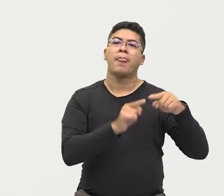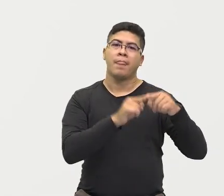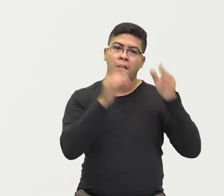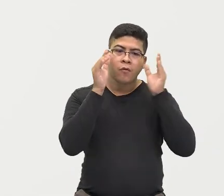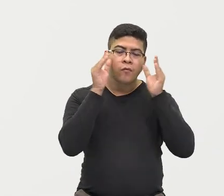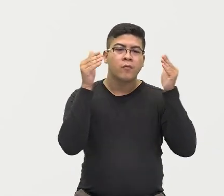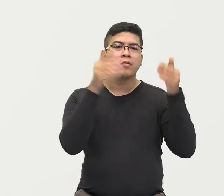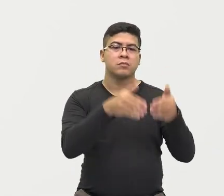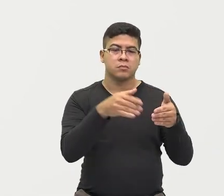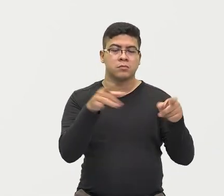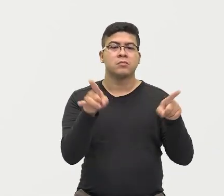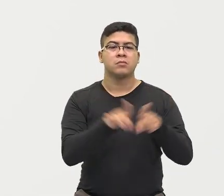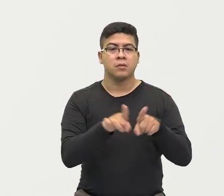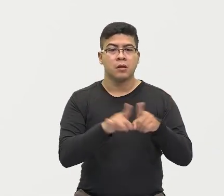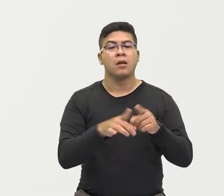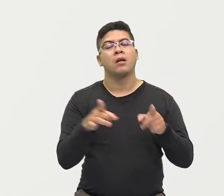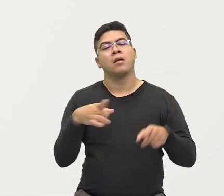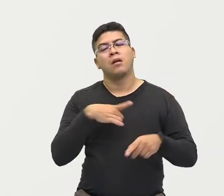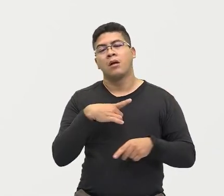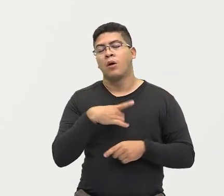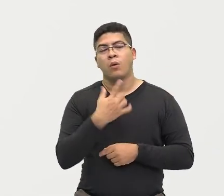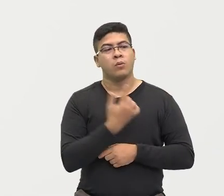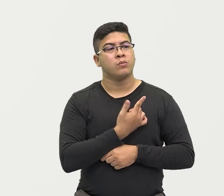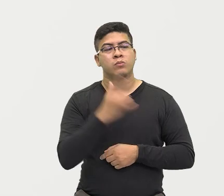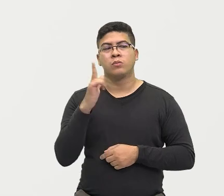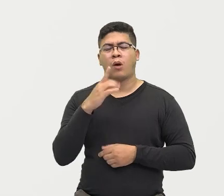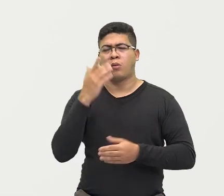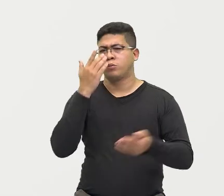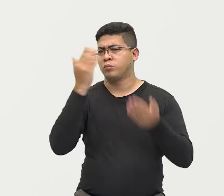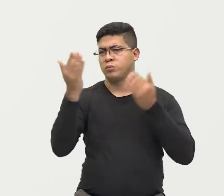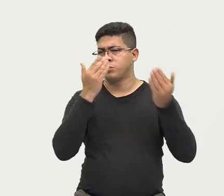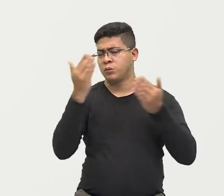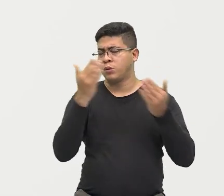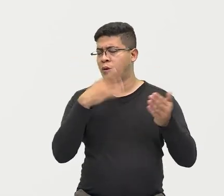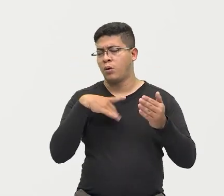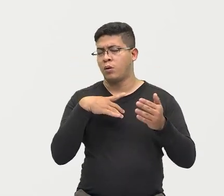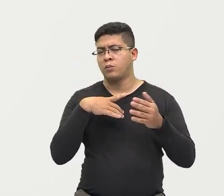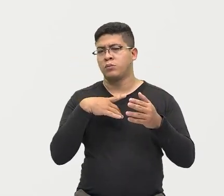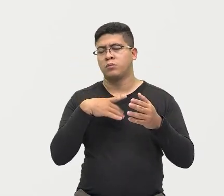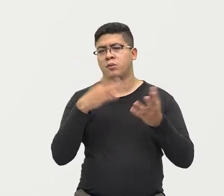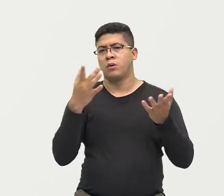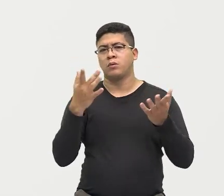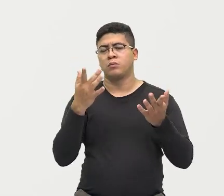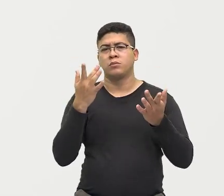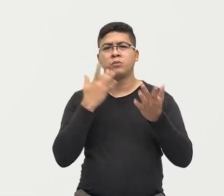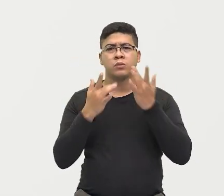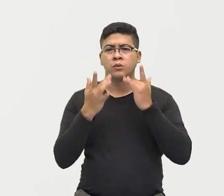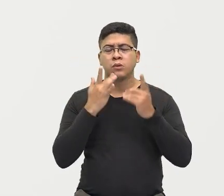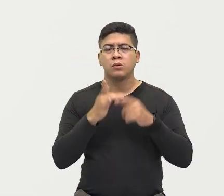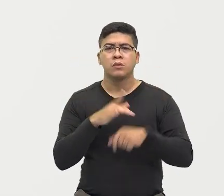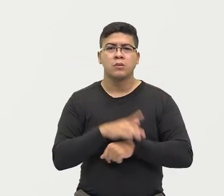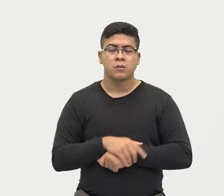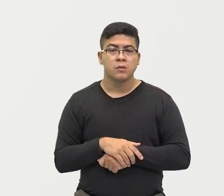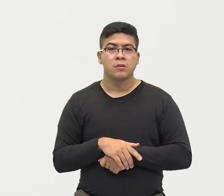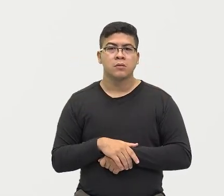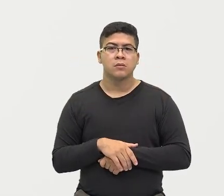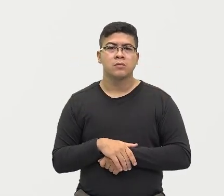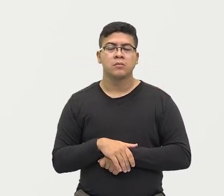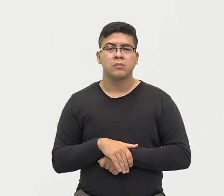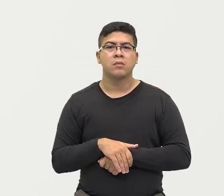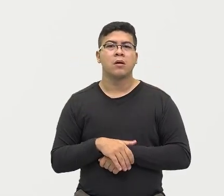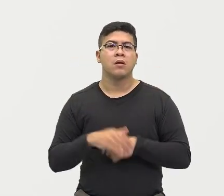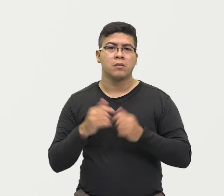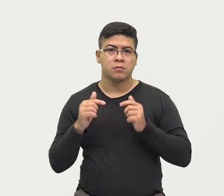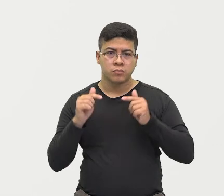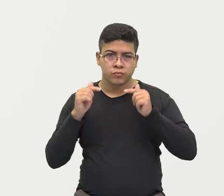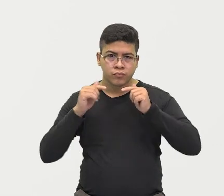contando a história, mas ele não vai analisar psicologicamente os personagens, né? Os personagens são caricatos, ele vai trazer essas características